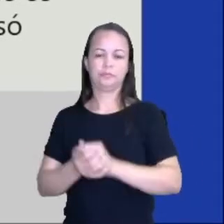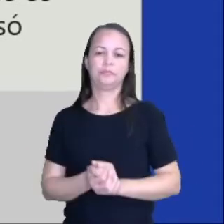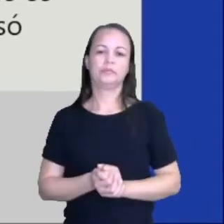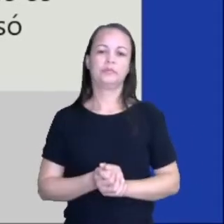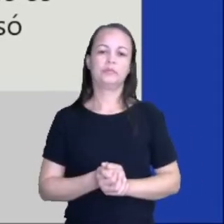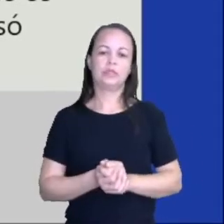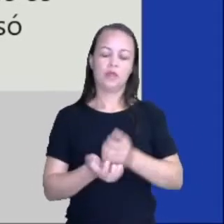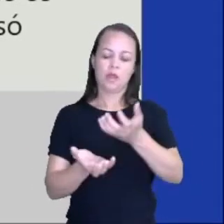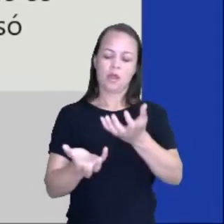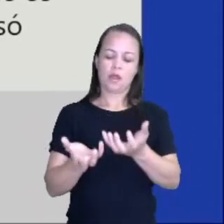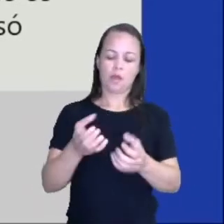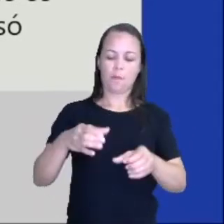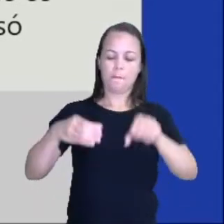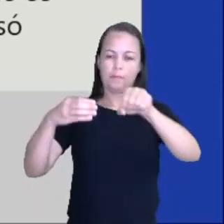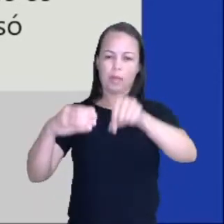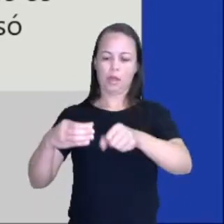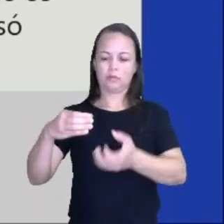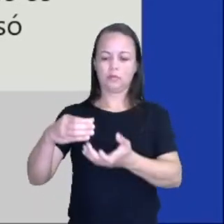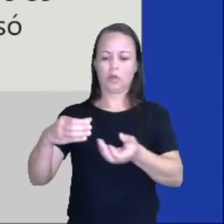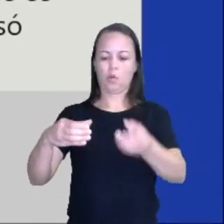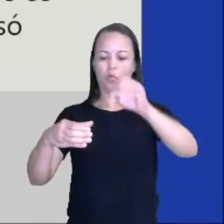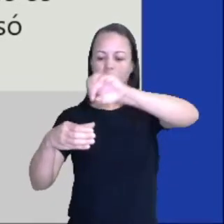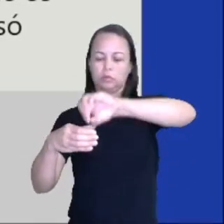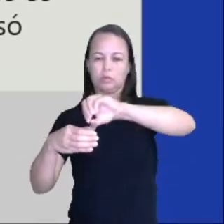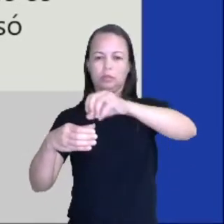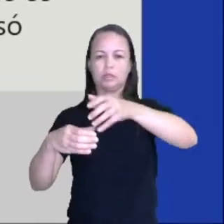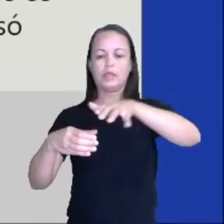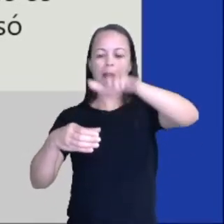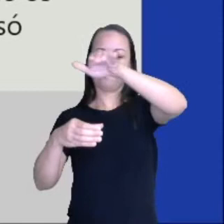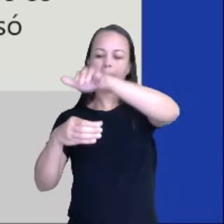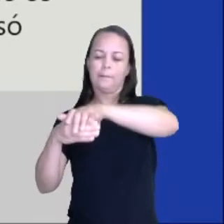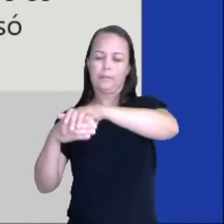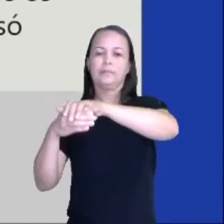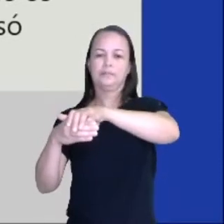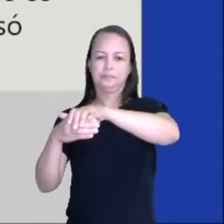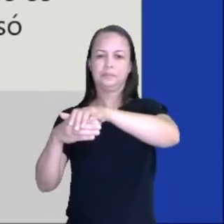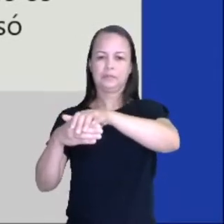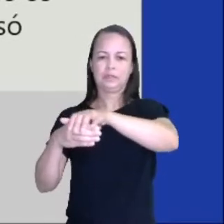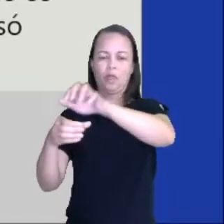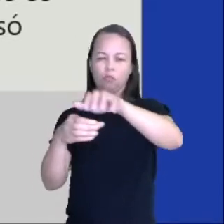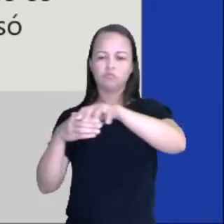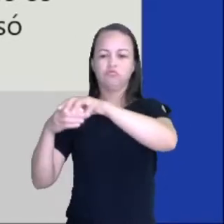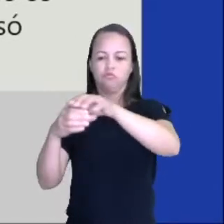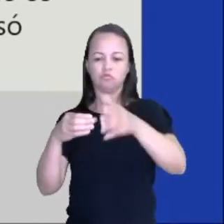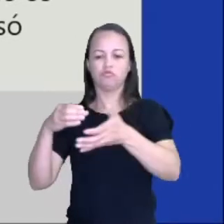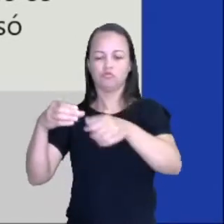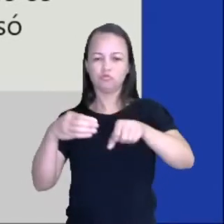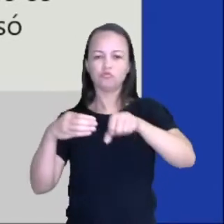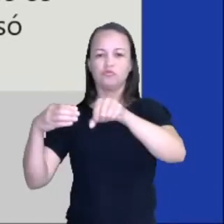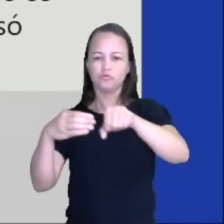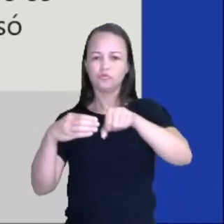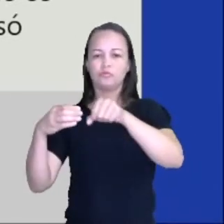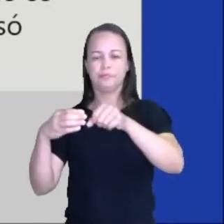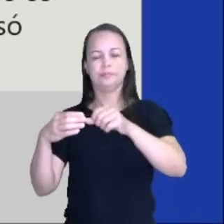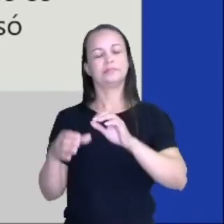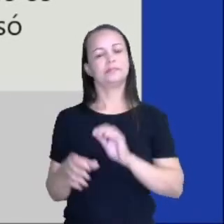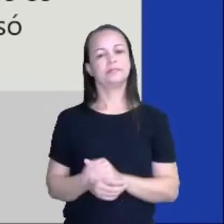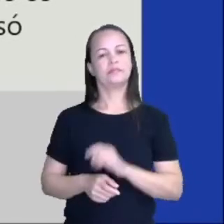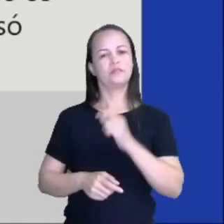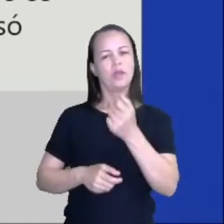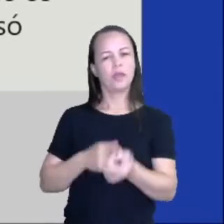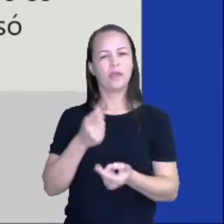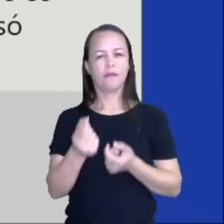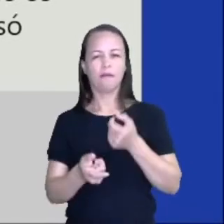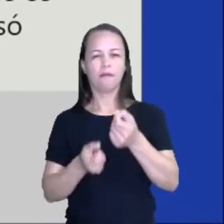e coloque os milhos. Tampe a panela e aí mexa ela, dê uma sacudida de vez em quando.